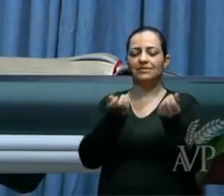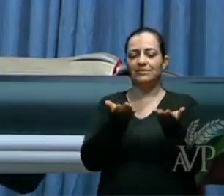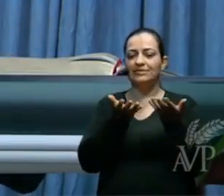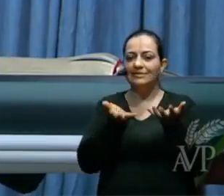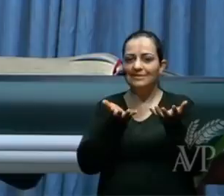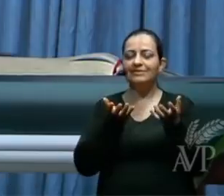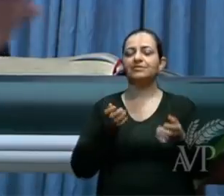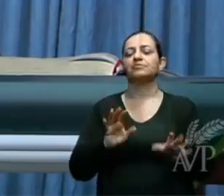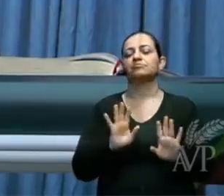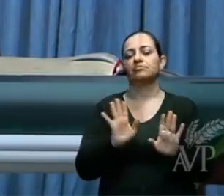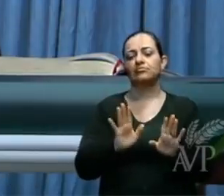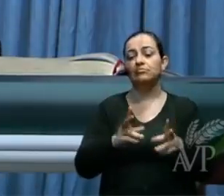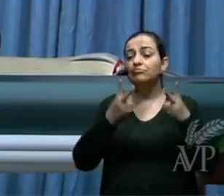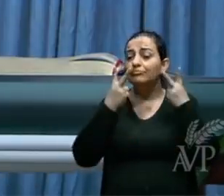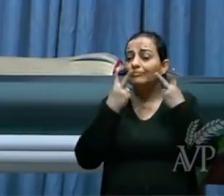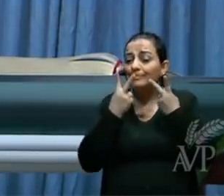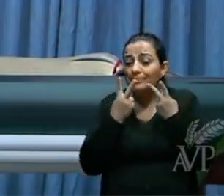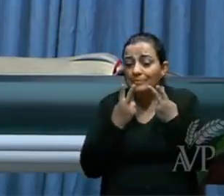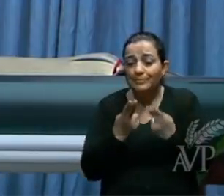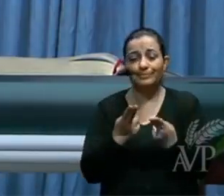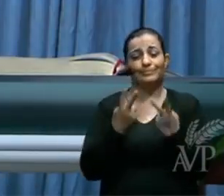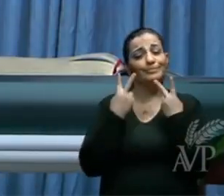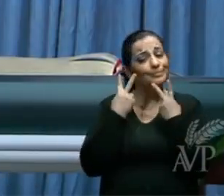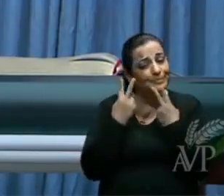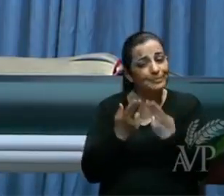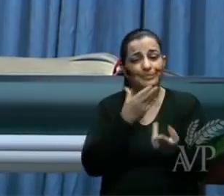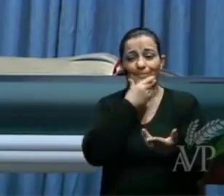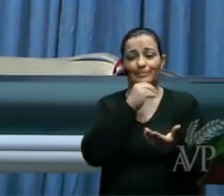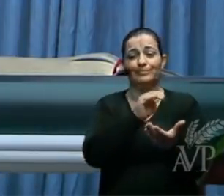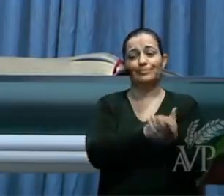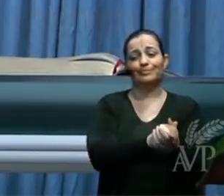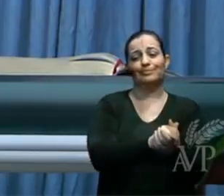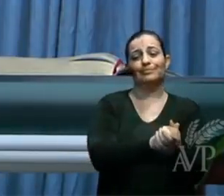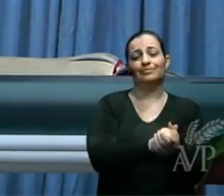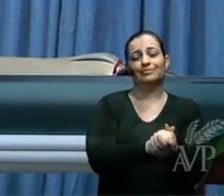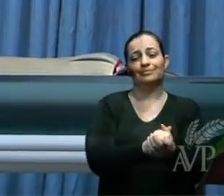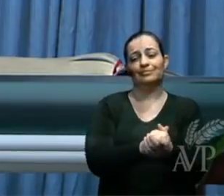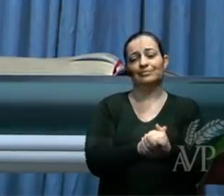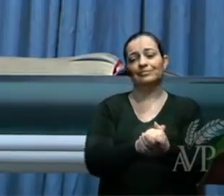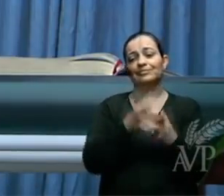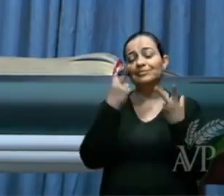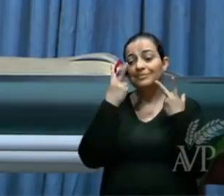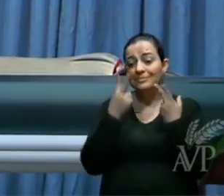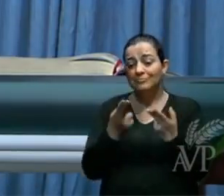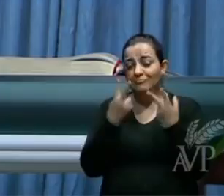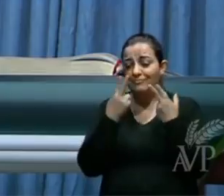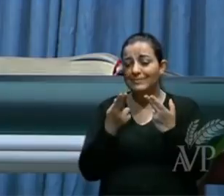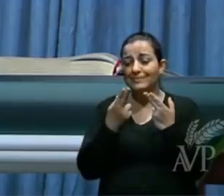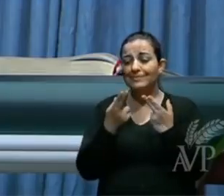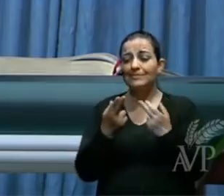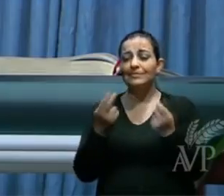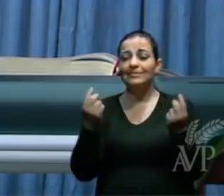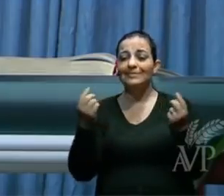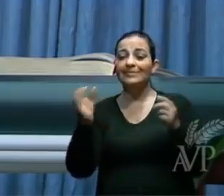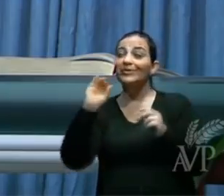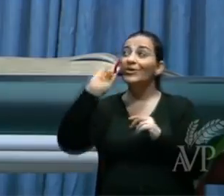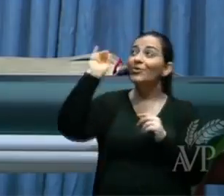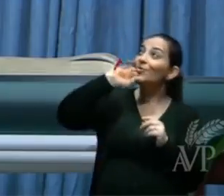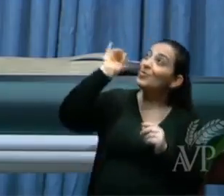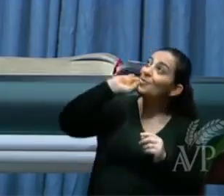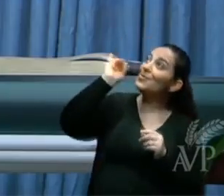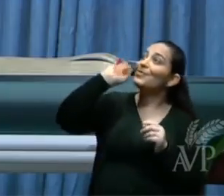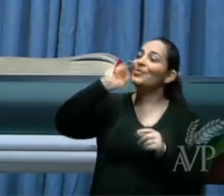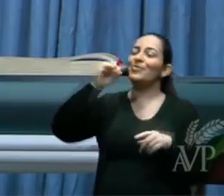é igual casamento há aquela moça de noronha e eu to aqui